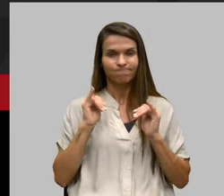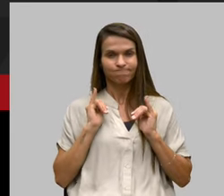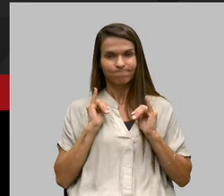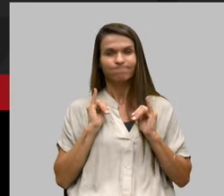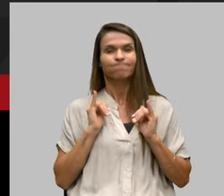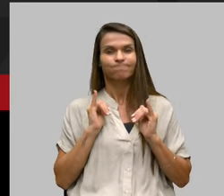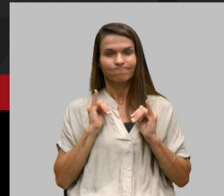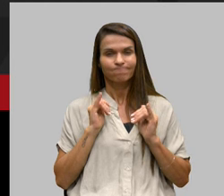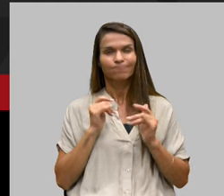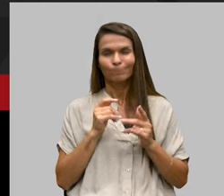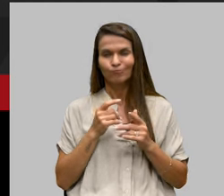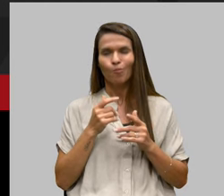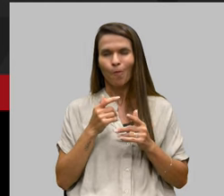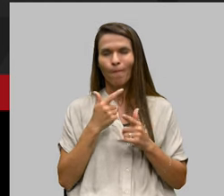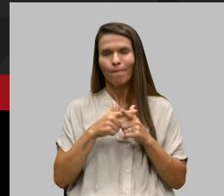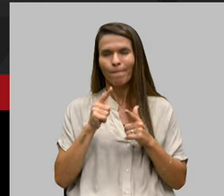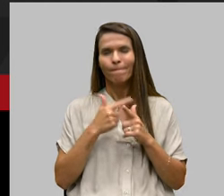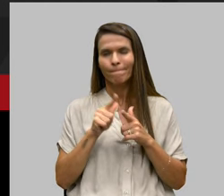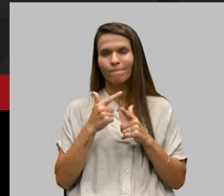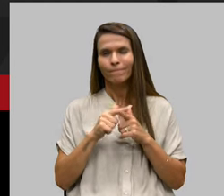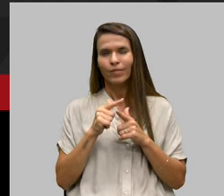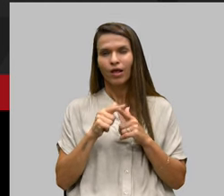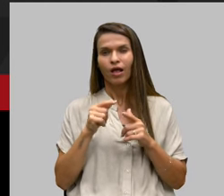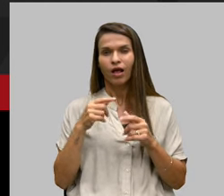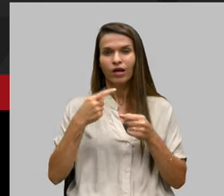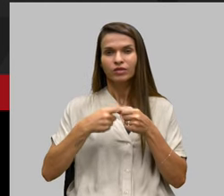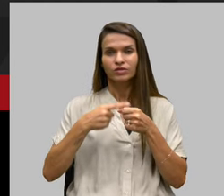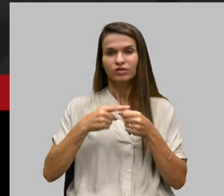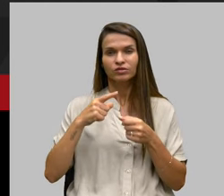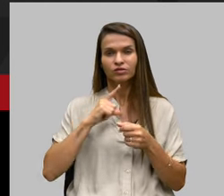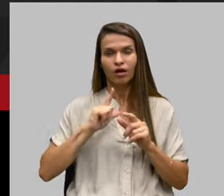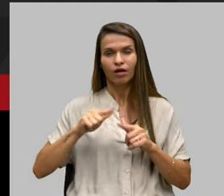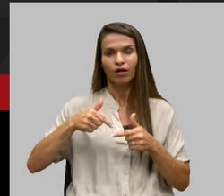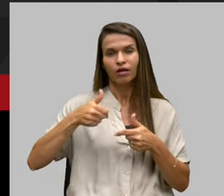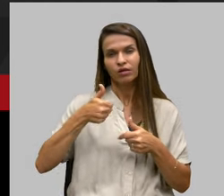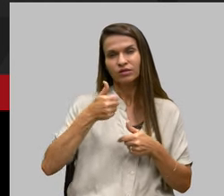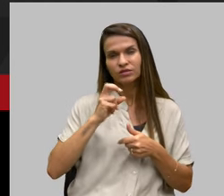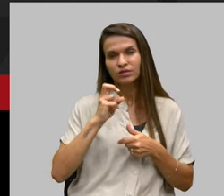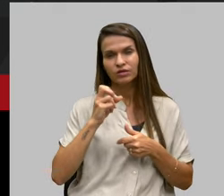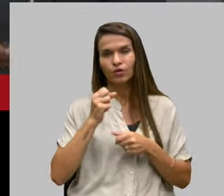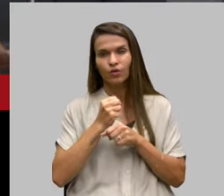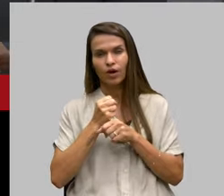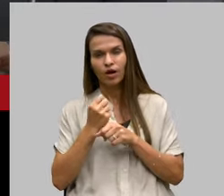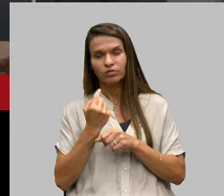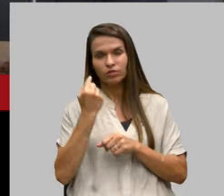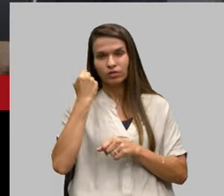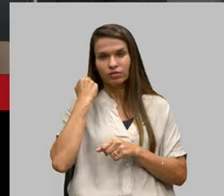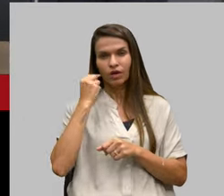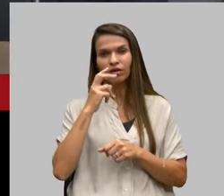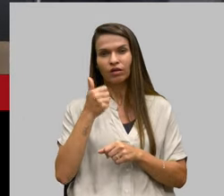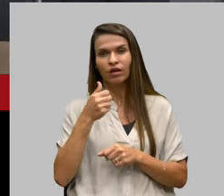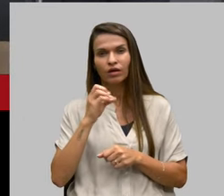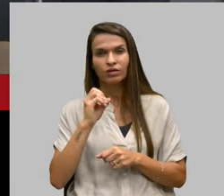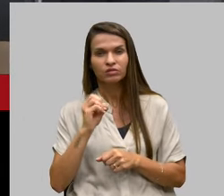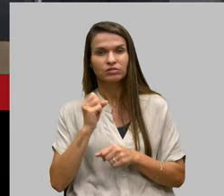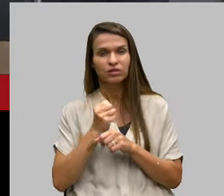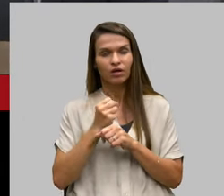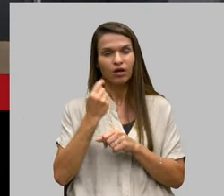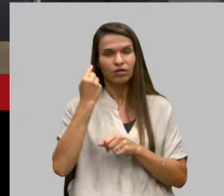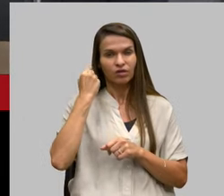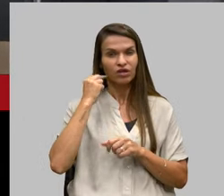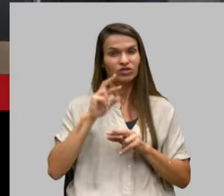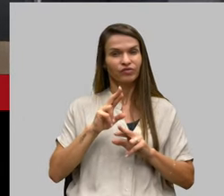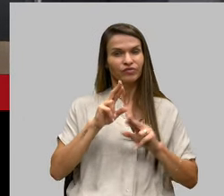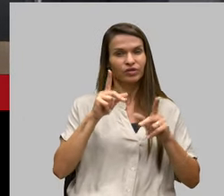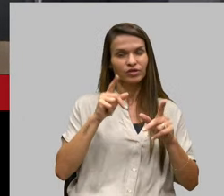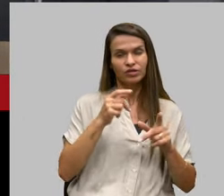eh aqueles municípios que tomaram medidas há 5 anos atrás há 10 anos atrás há 15 anos atrás hoje estão numa condição completamente diferente daqueles que ainda não